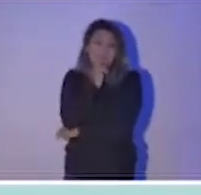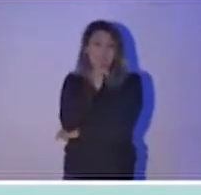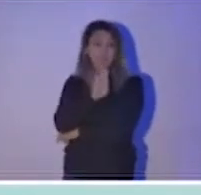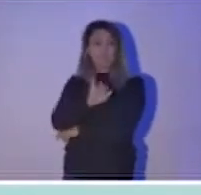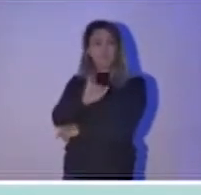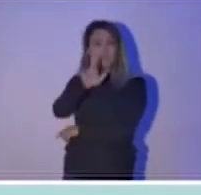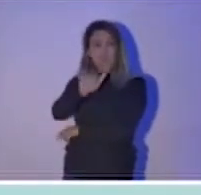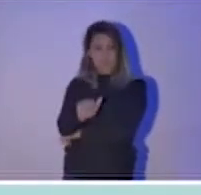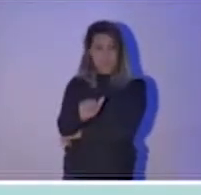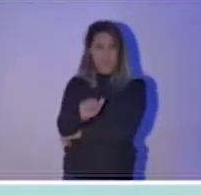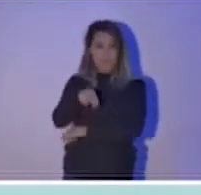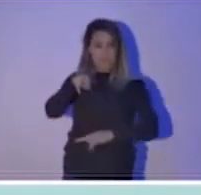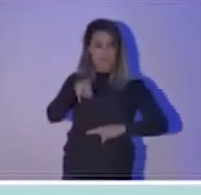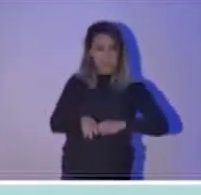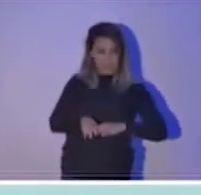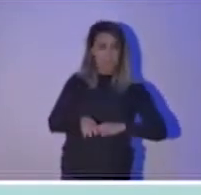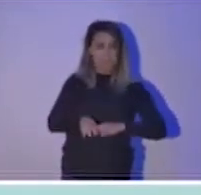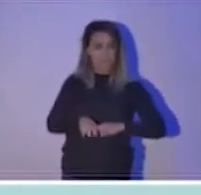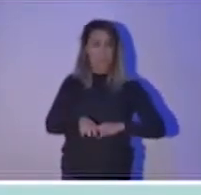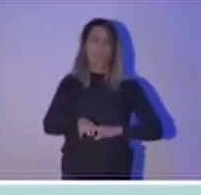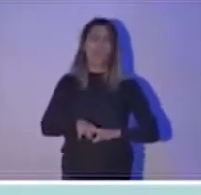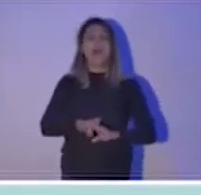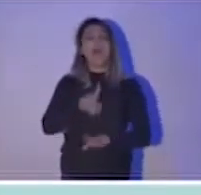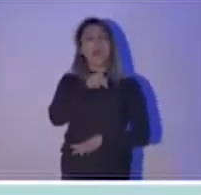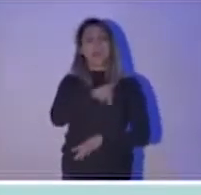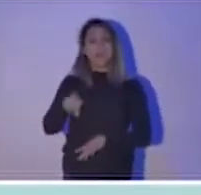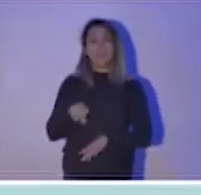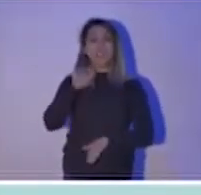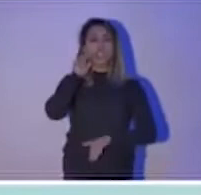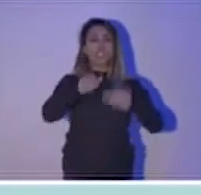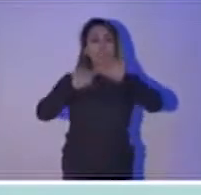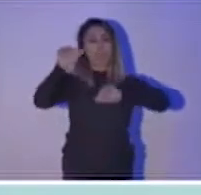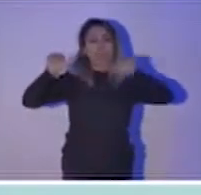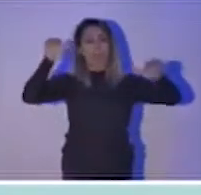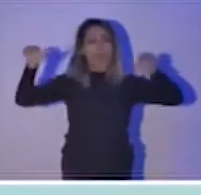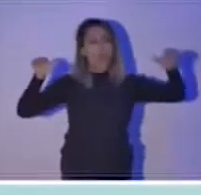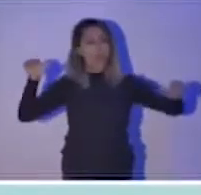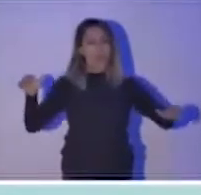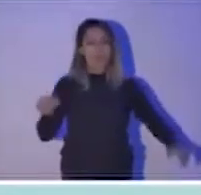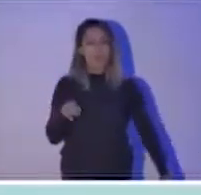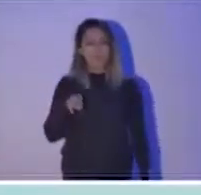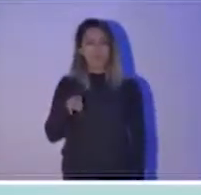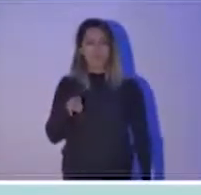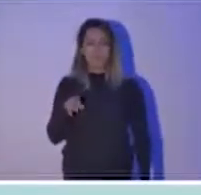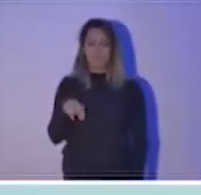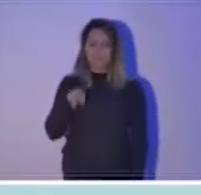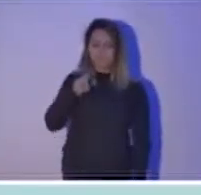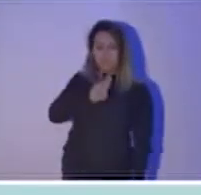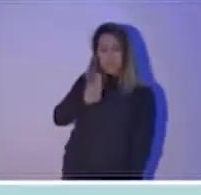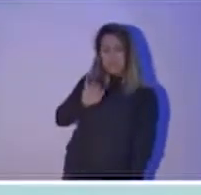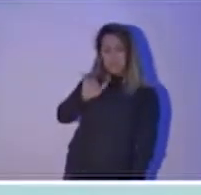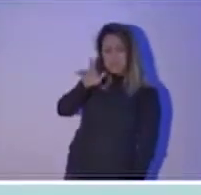ele já está tão acostumado a ficar para trás. Não fica, né, Bira? Estou só brincando, só porque você está na minha frente. Ele já está